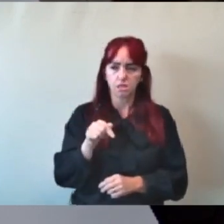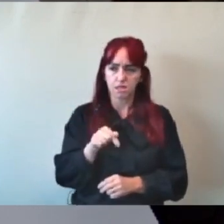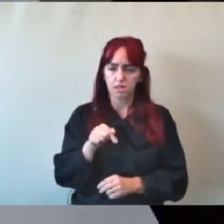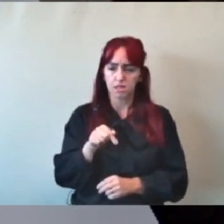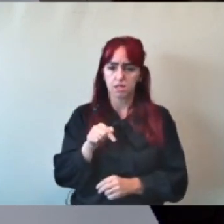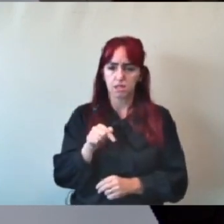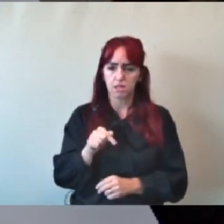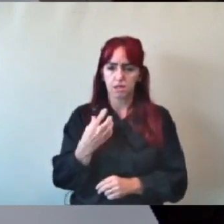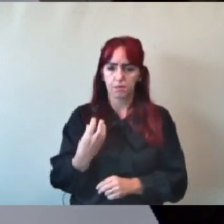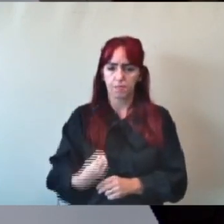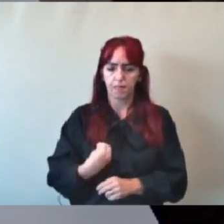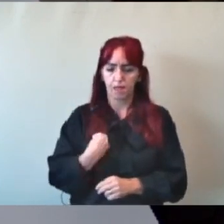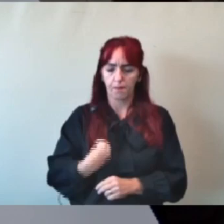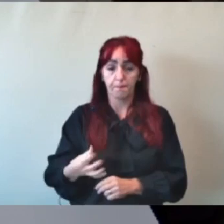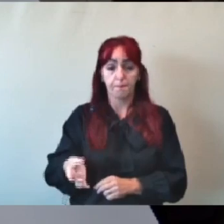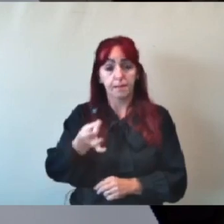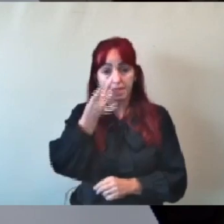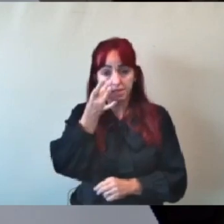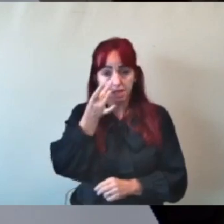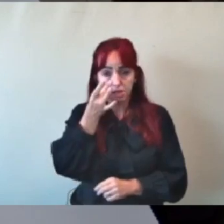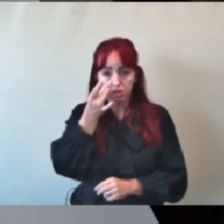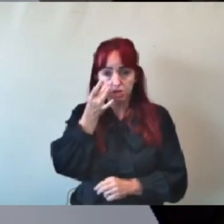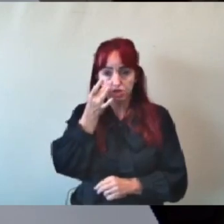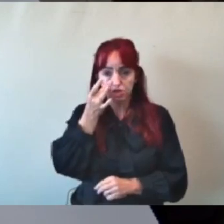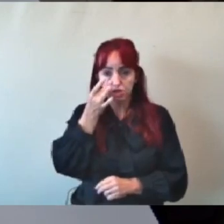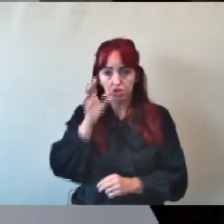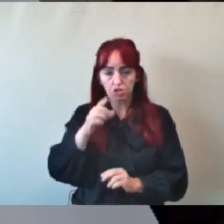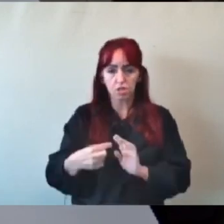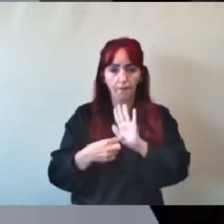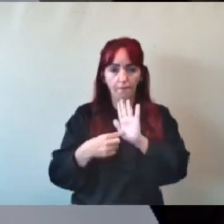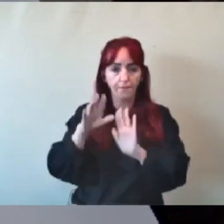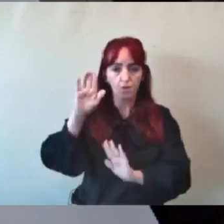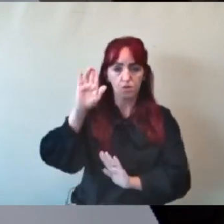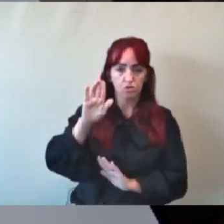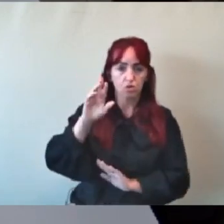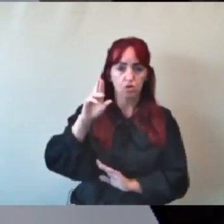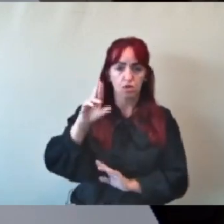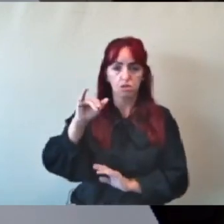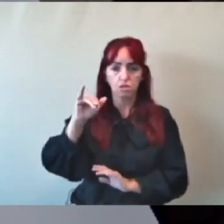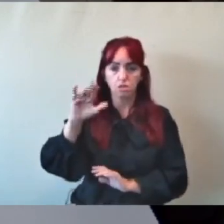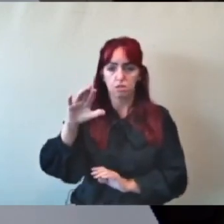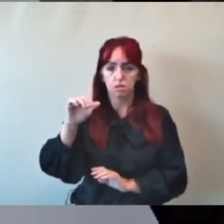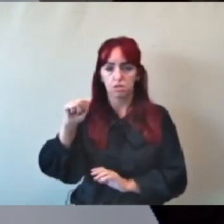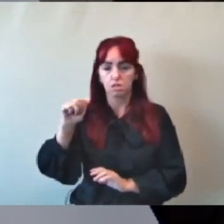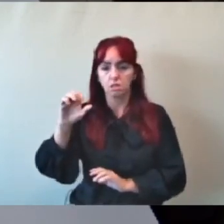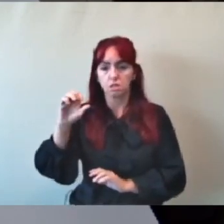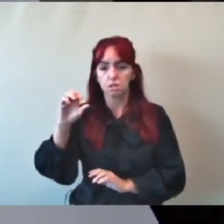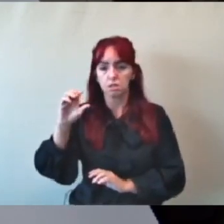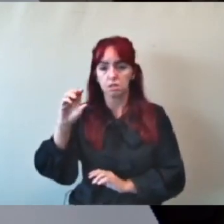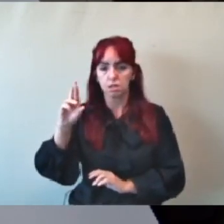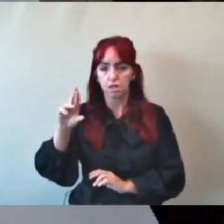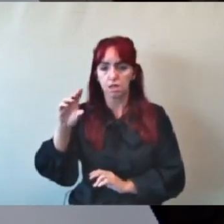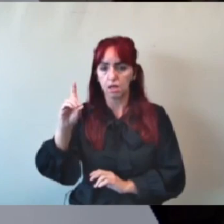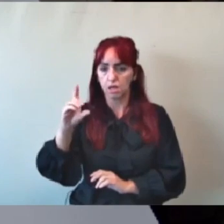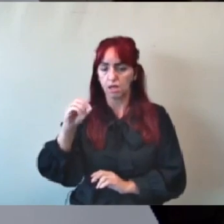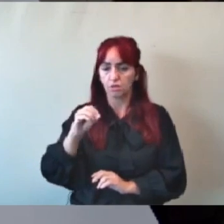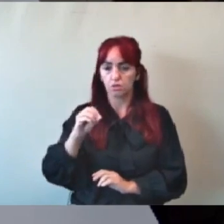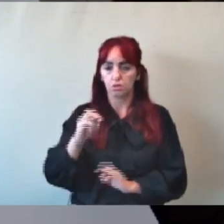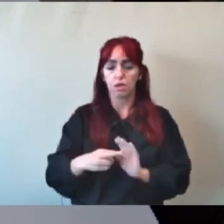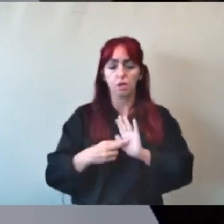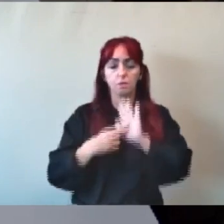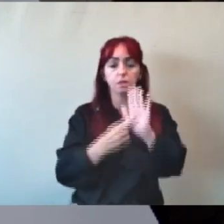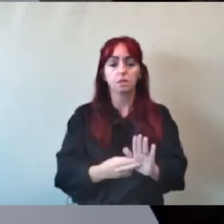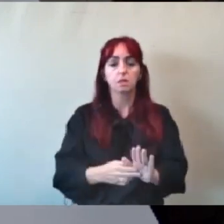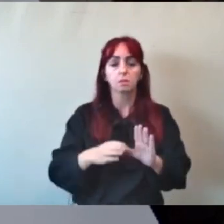presente até agora, né, que manifestou presente aqui, é o Ricardo Alves Godoy, representante da BH Trans, supervisor